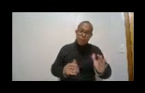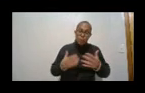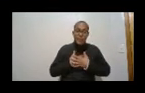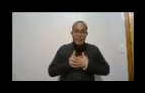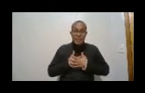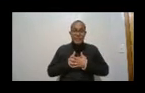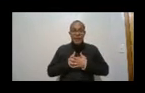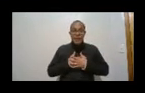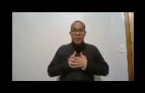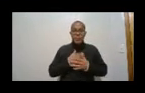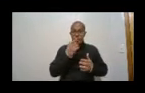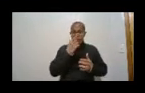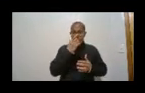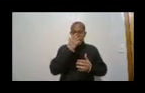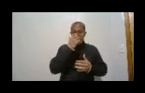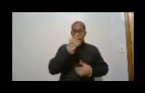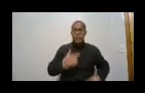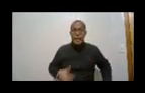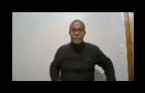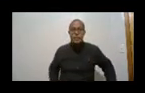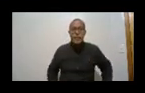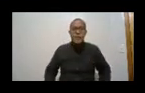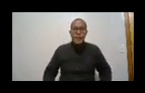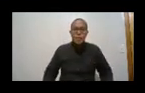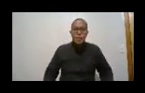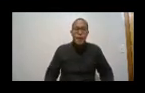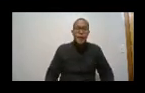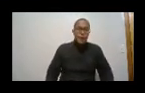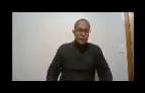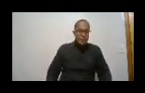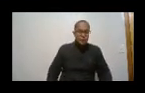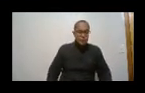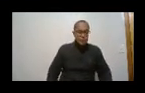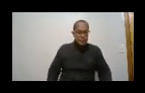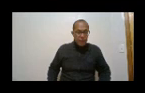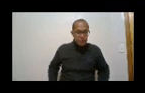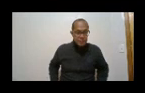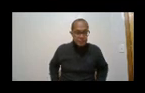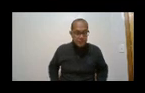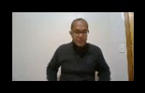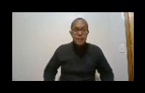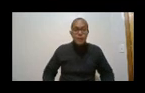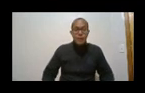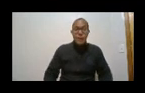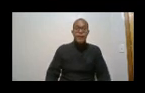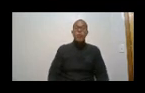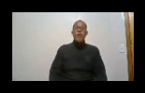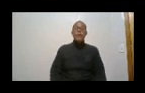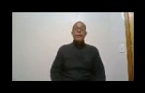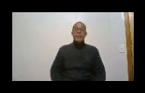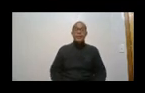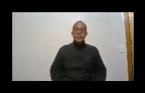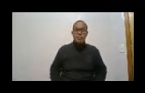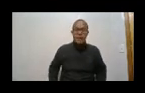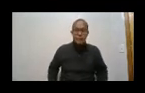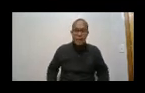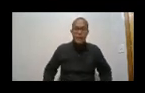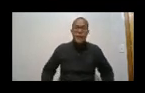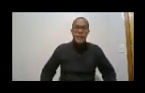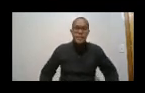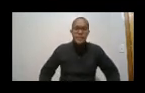célula já produz, que a minha célula já produz, tá? Mas como é que ele vai atuar? Por transdução de sinal, ou seja, ele vai transformar, ele vai converter